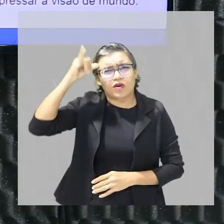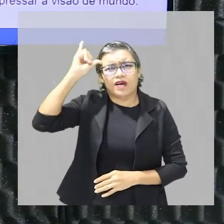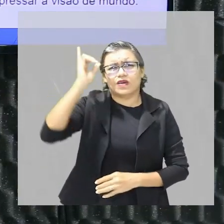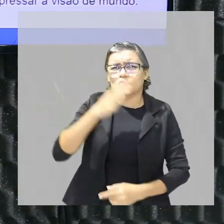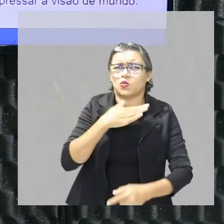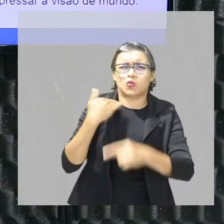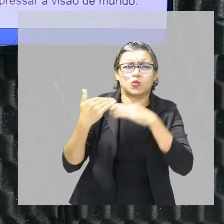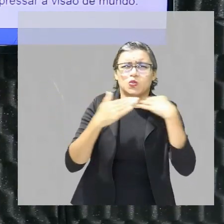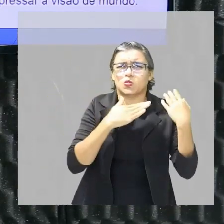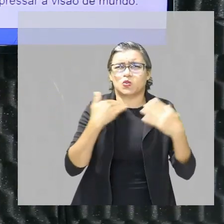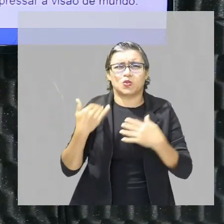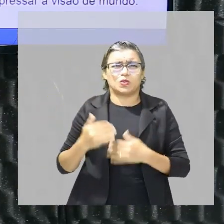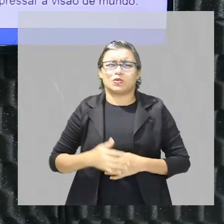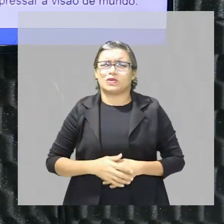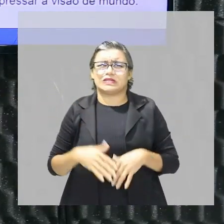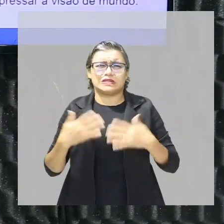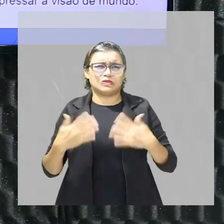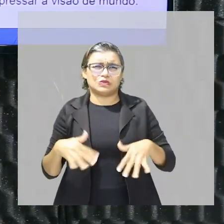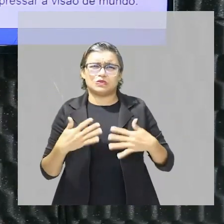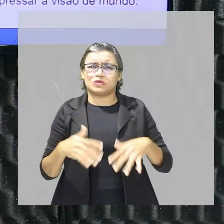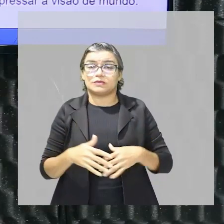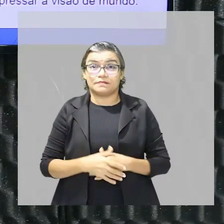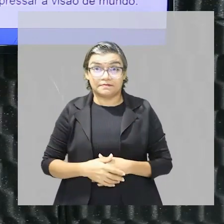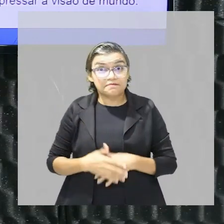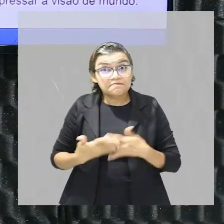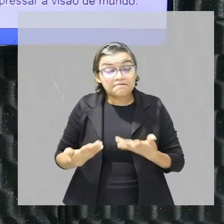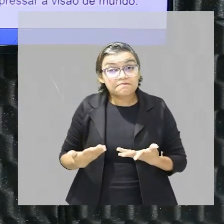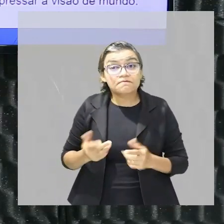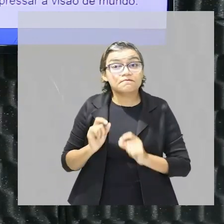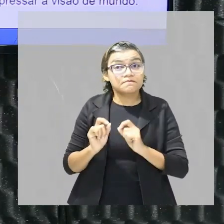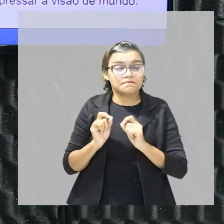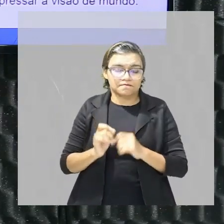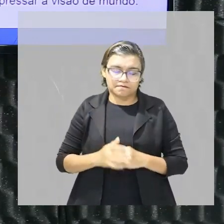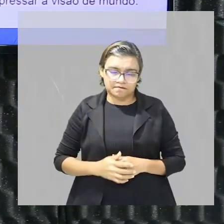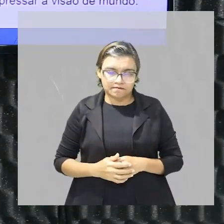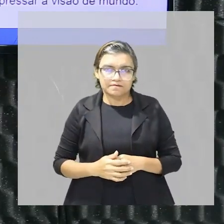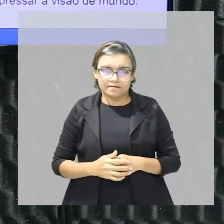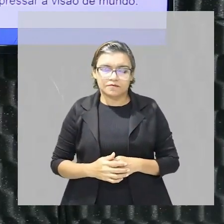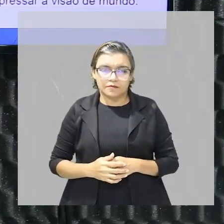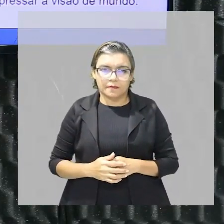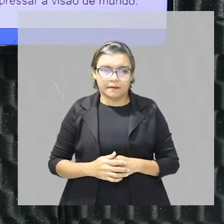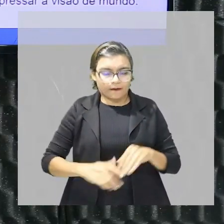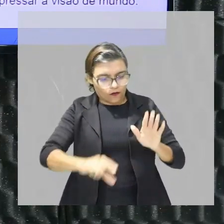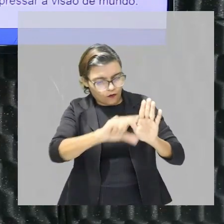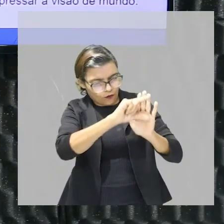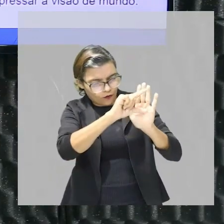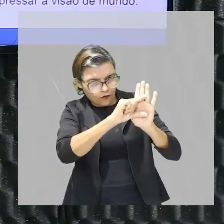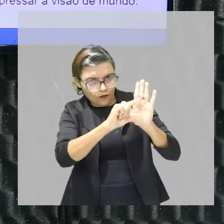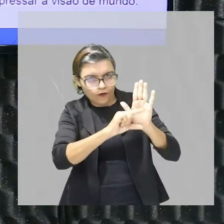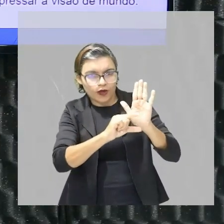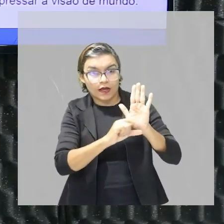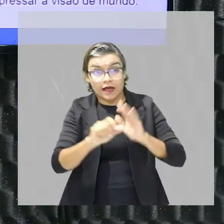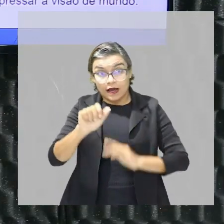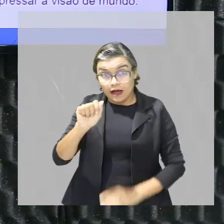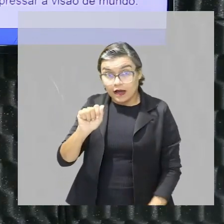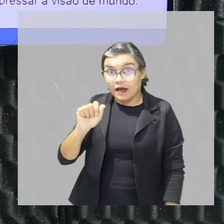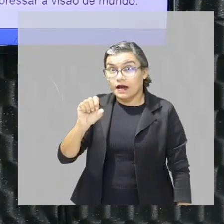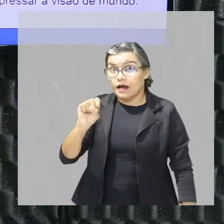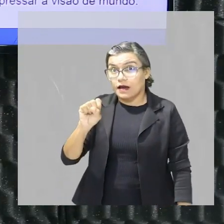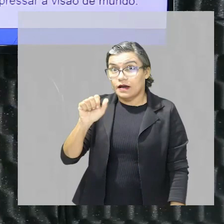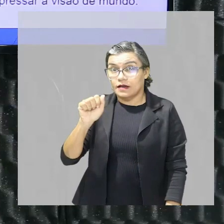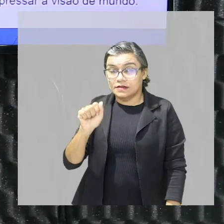sede meu alazão Então veja só os versos de Asa Branca Asa Branca mostram